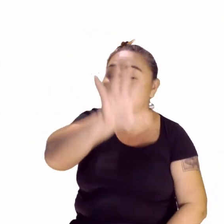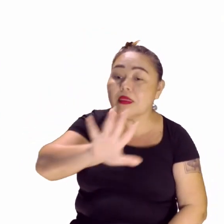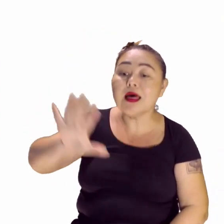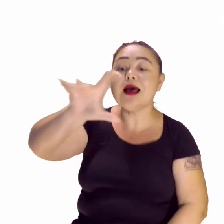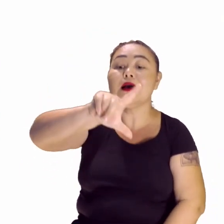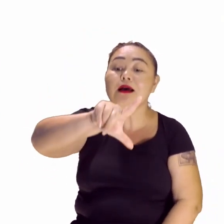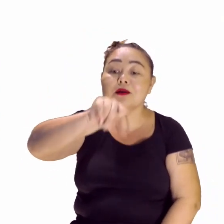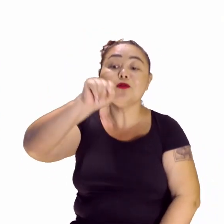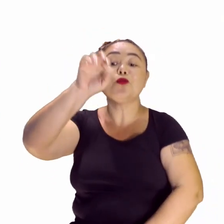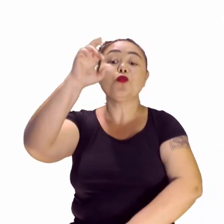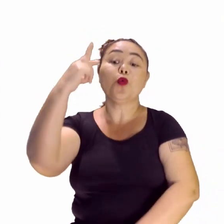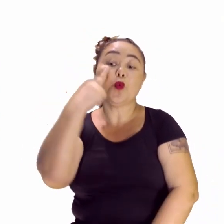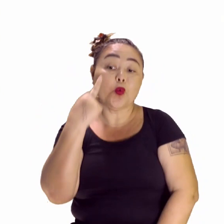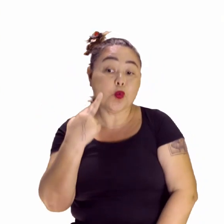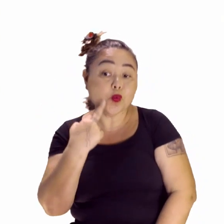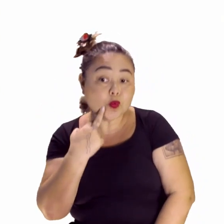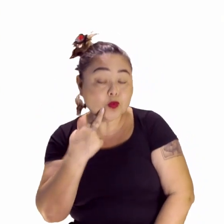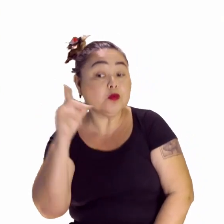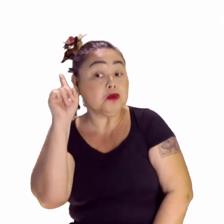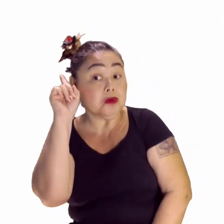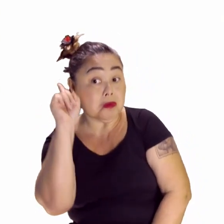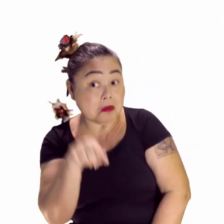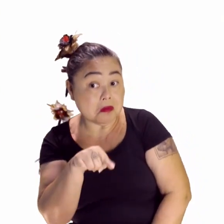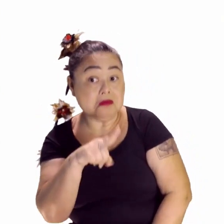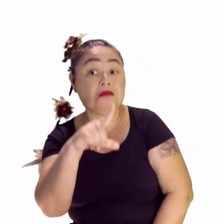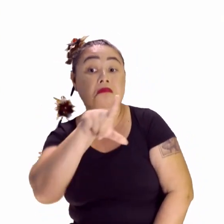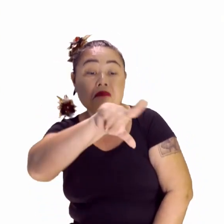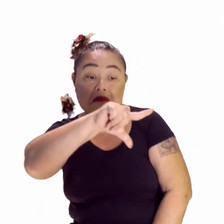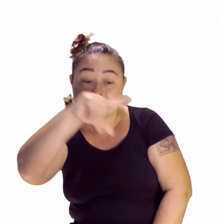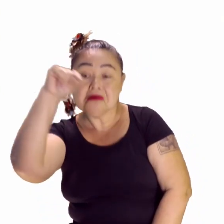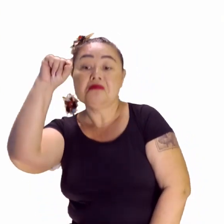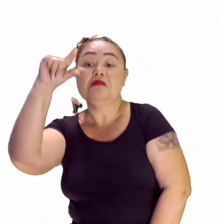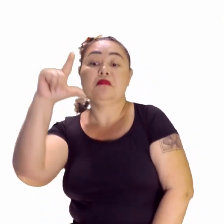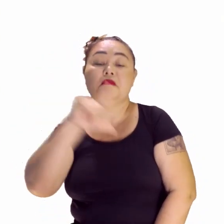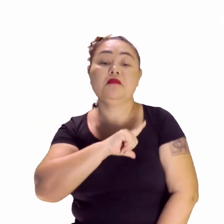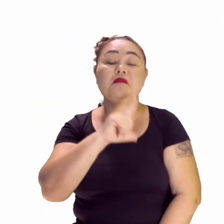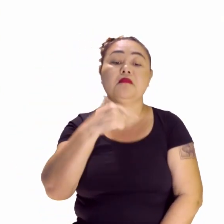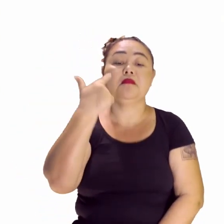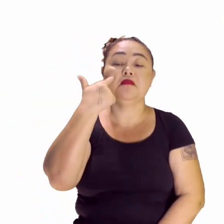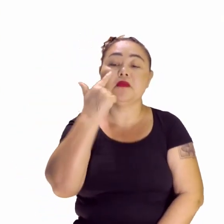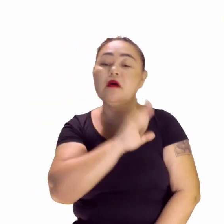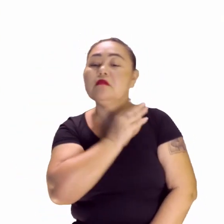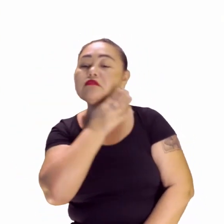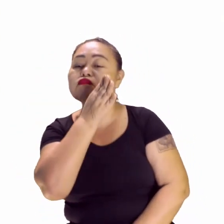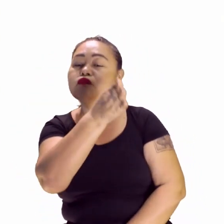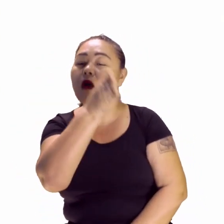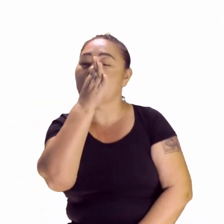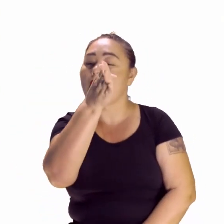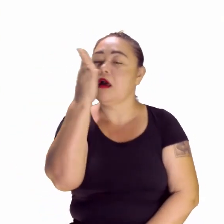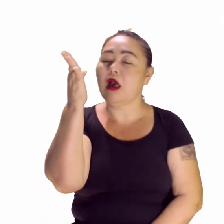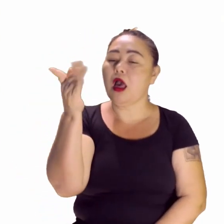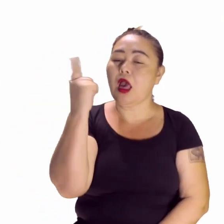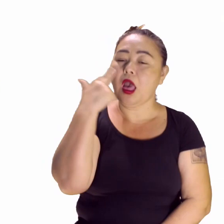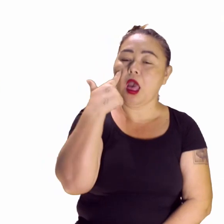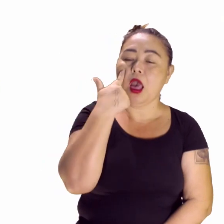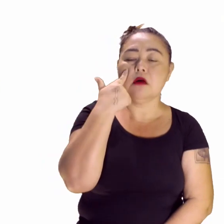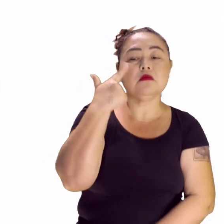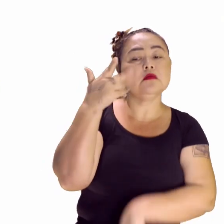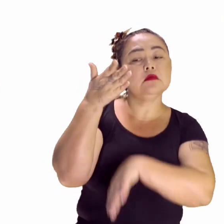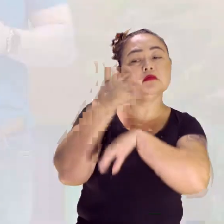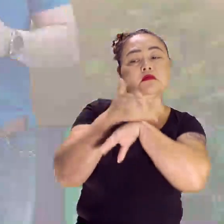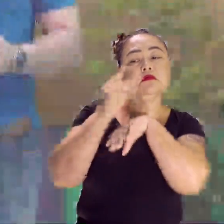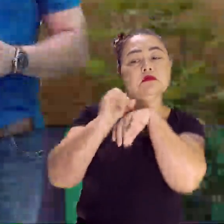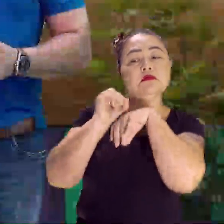galerinha do agronegócio do Estado de Rondônia a gente vai até fazer uma uma viagem hoje nessas Produções aqui do estado